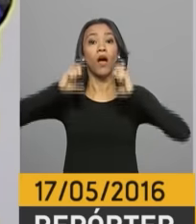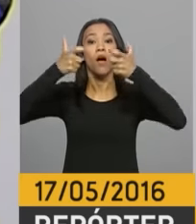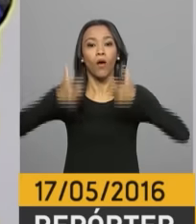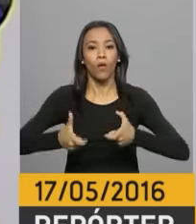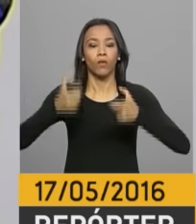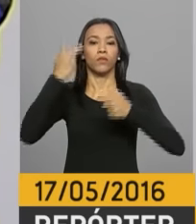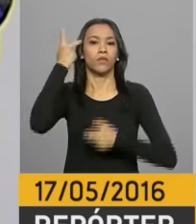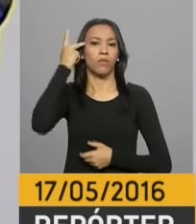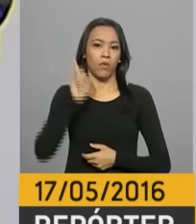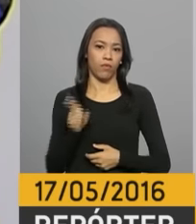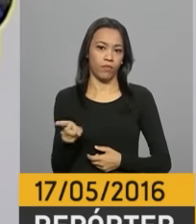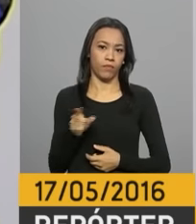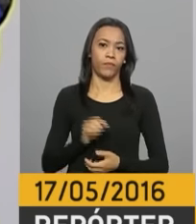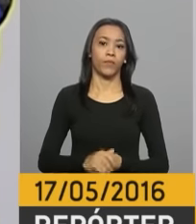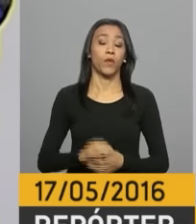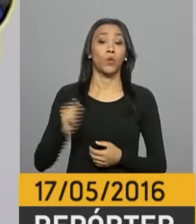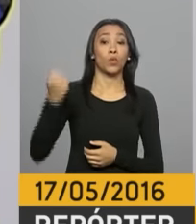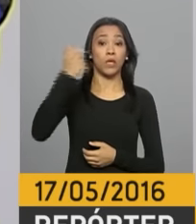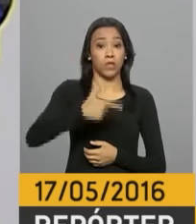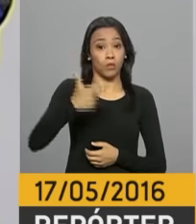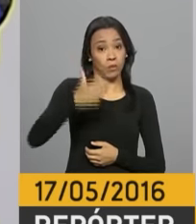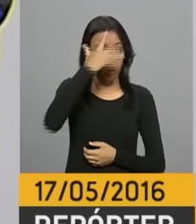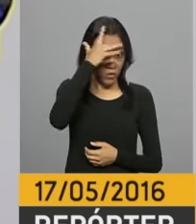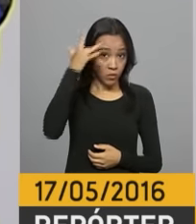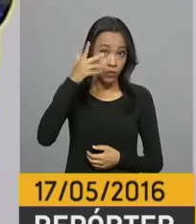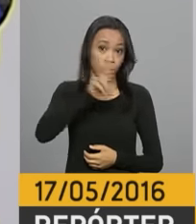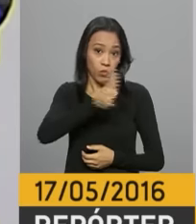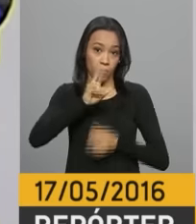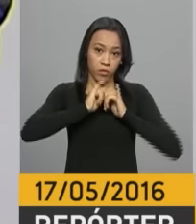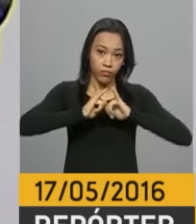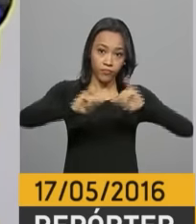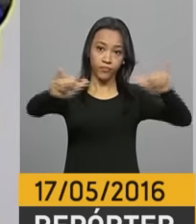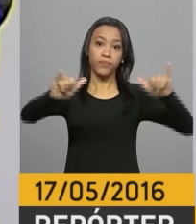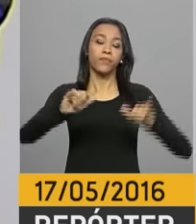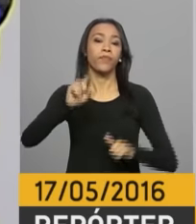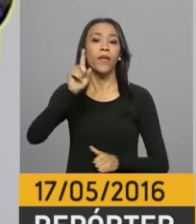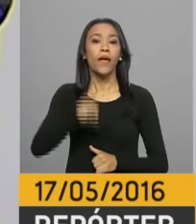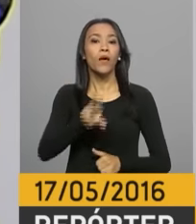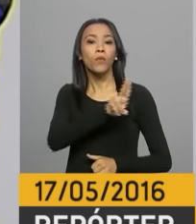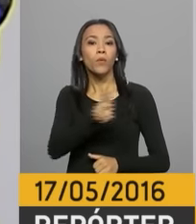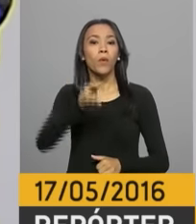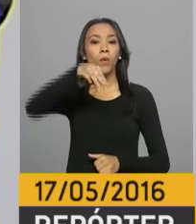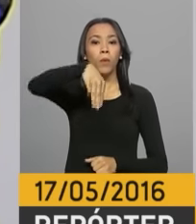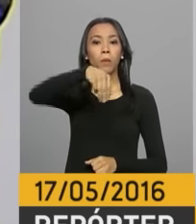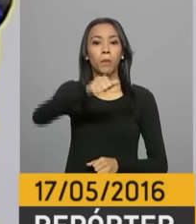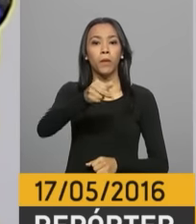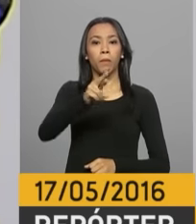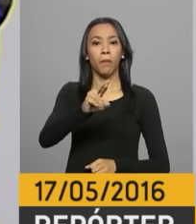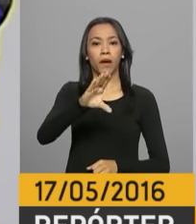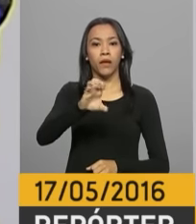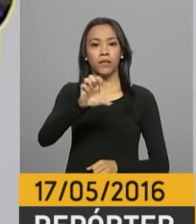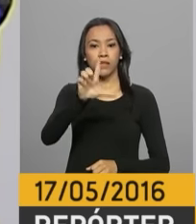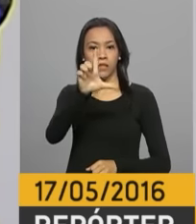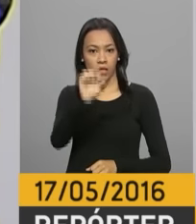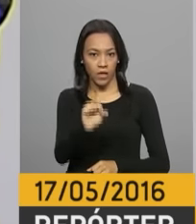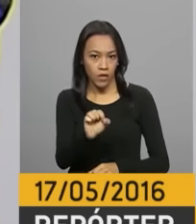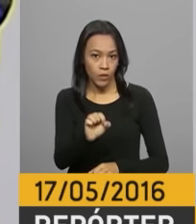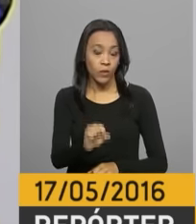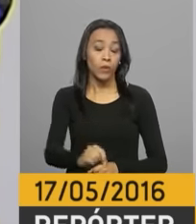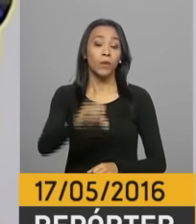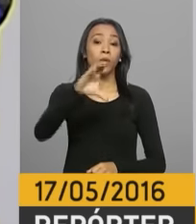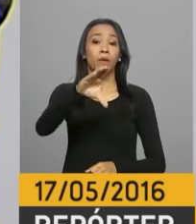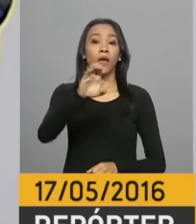O segundo que eu gostaria de anunciar, o Marcelo Caetano, Marcelo Abirramia